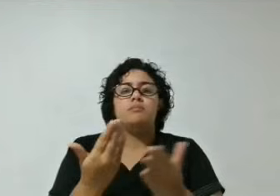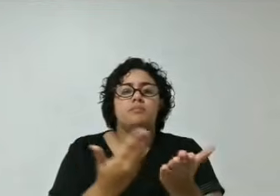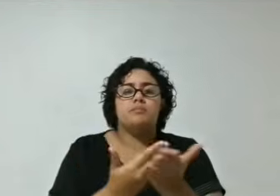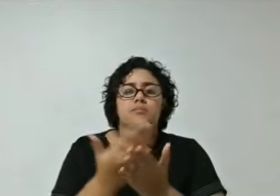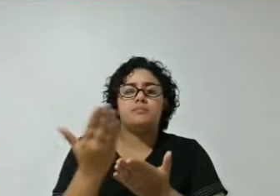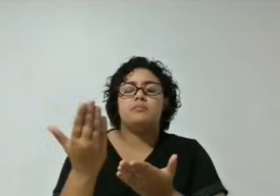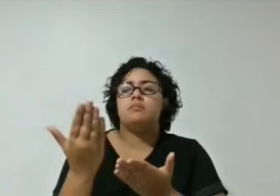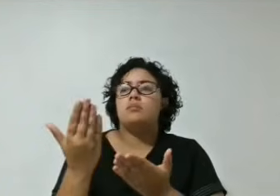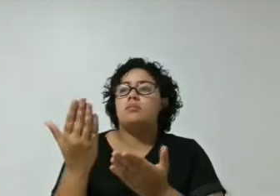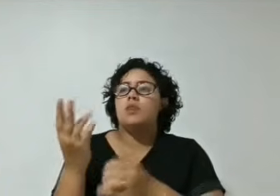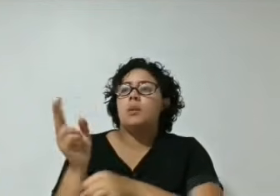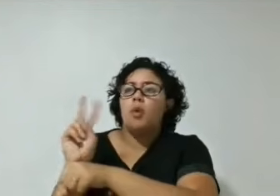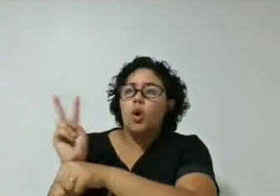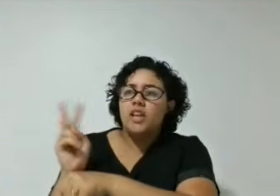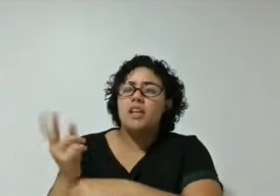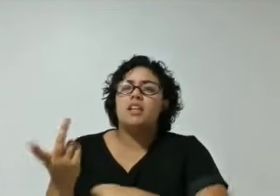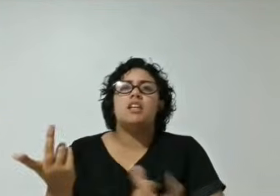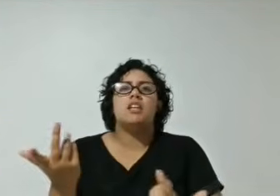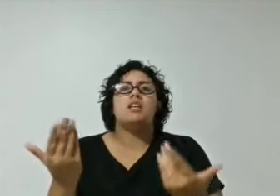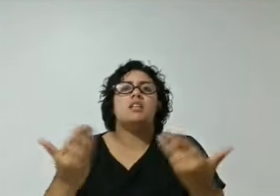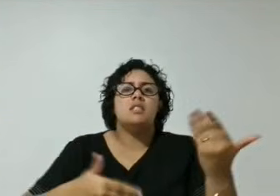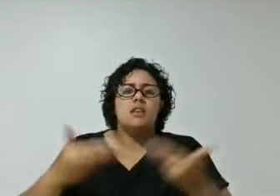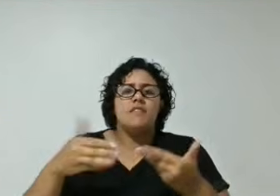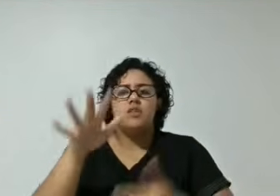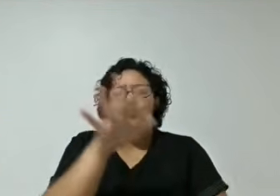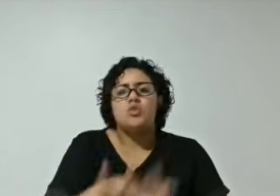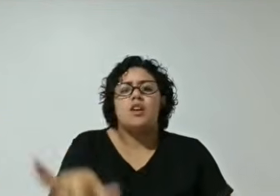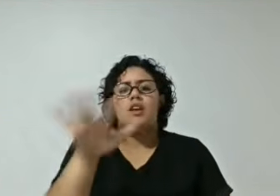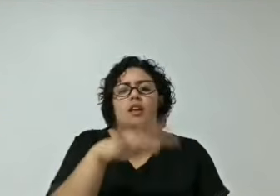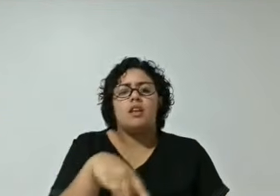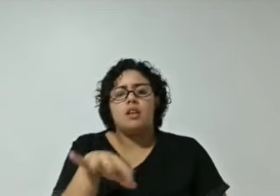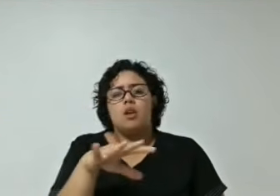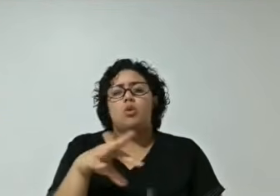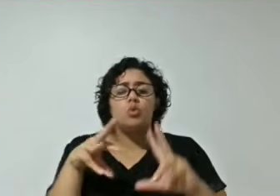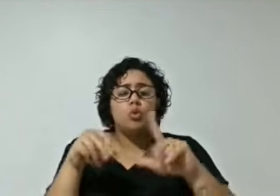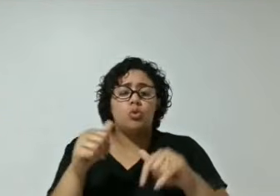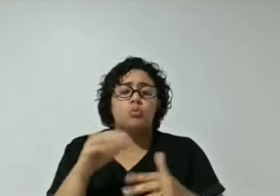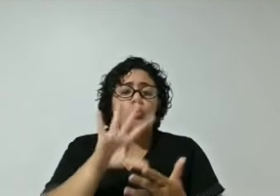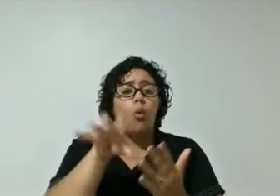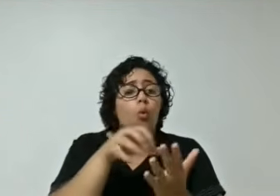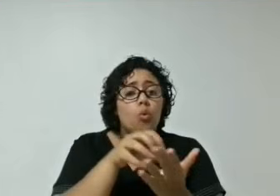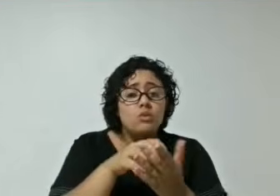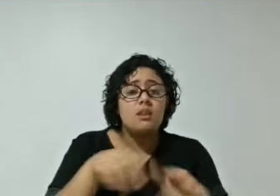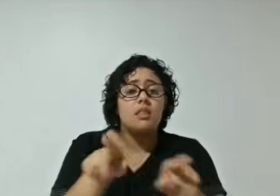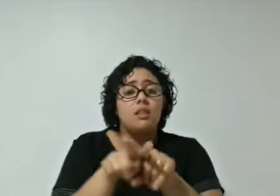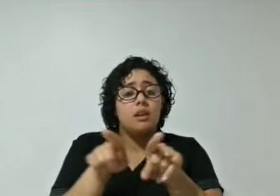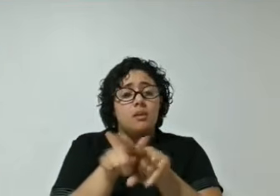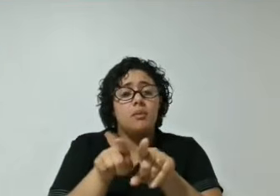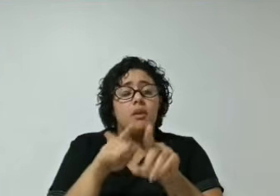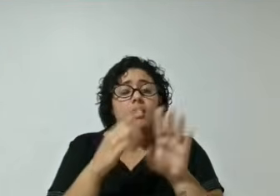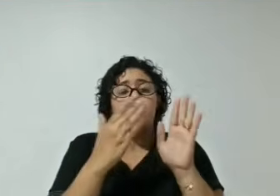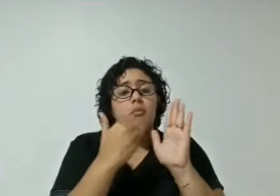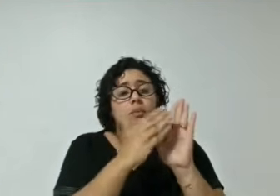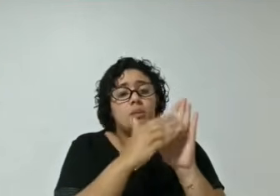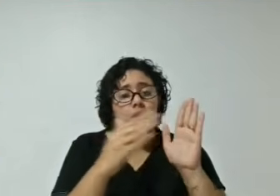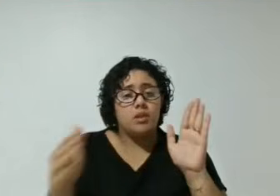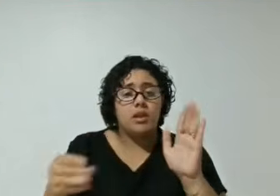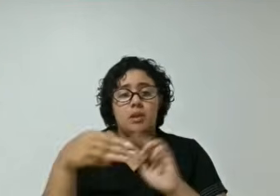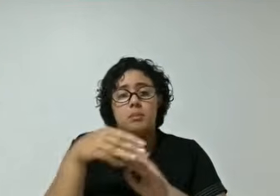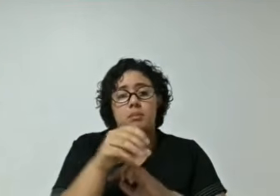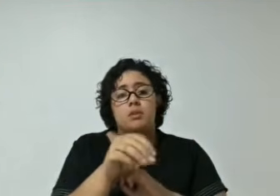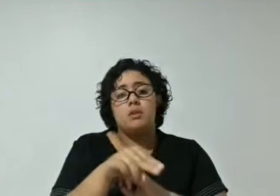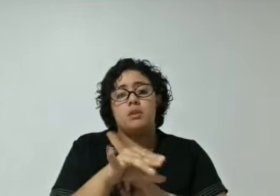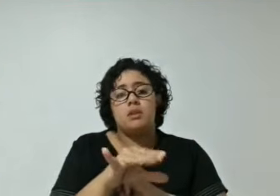gerais, administrativo, nós servidores efetivos, né? Hoje nós temos a bibliotecária Mônica,